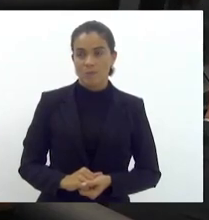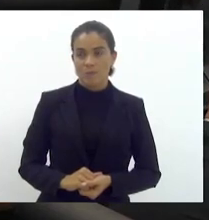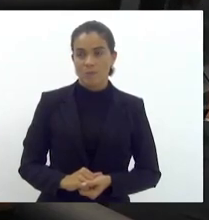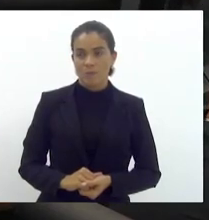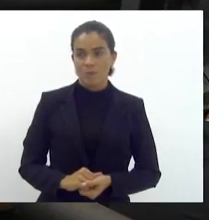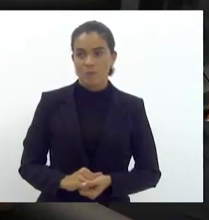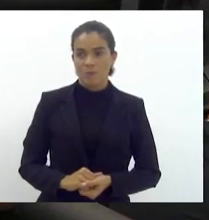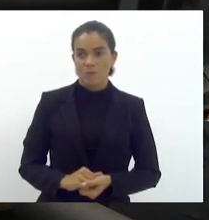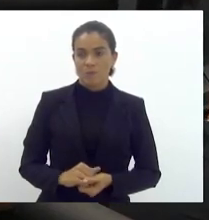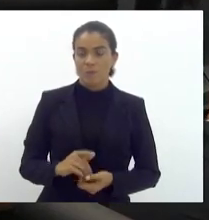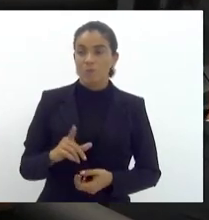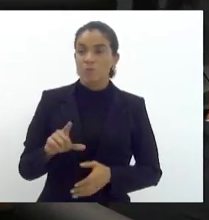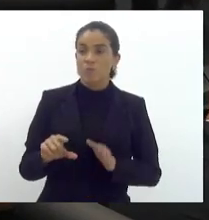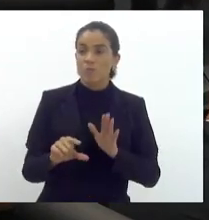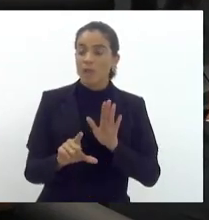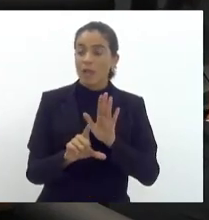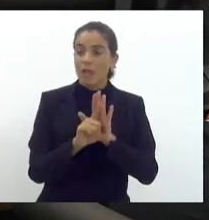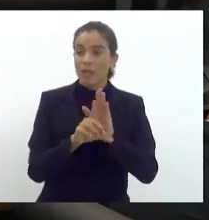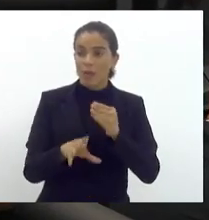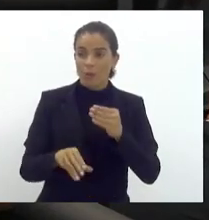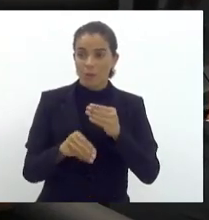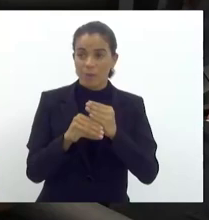de 2023